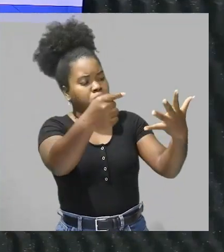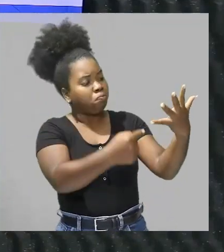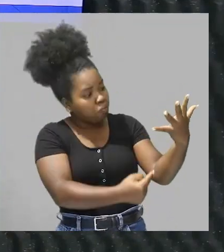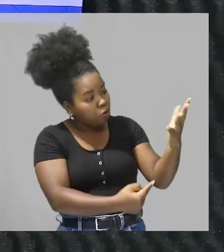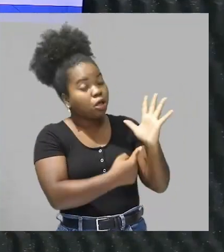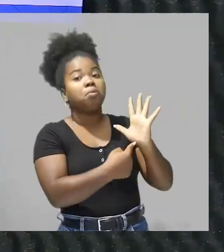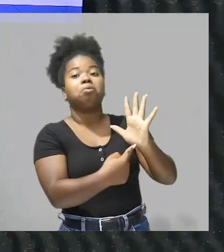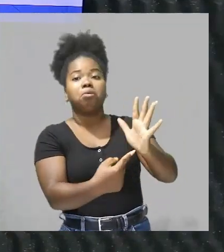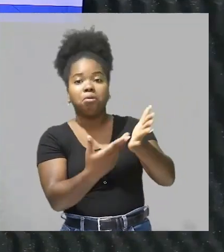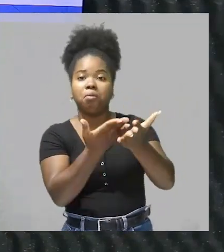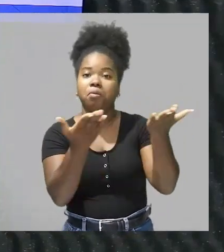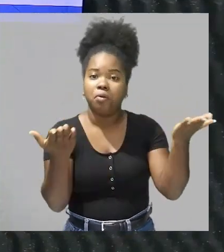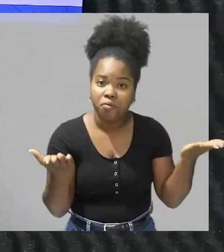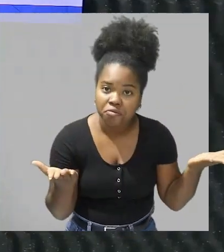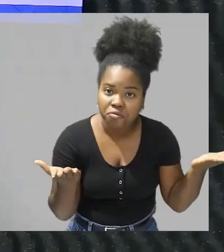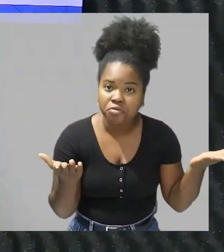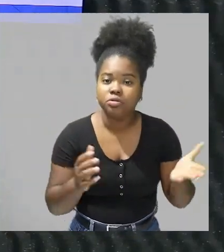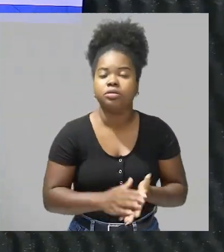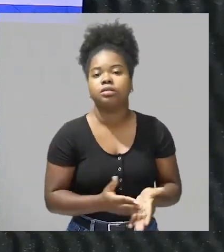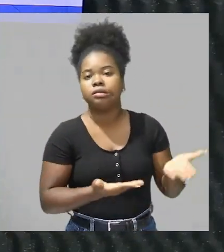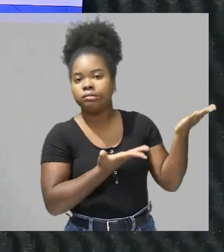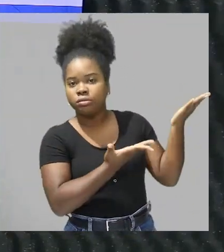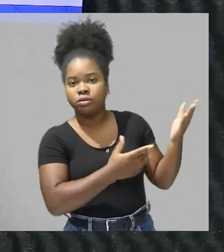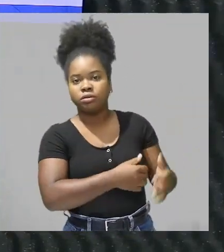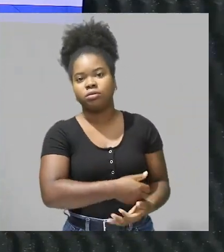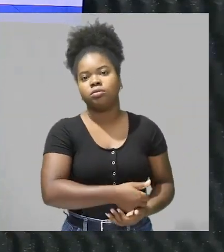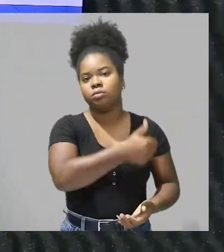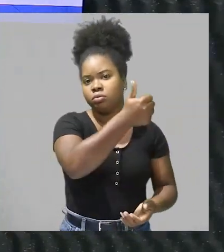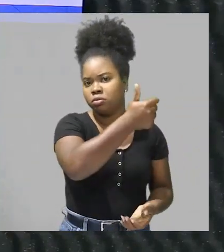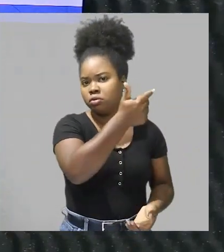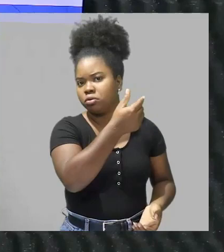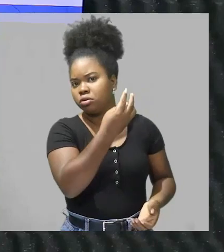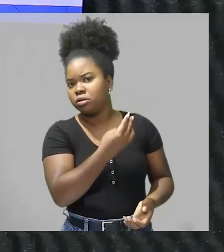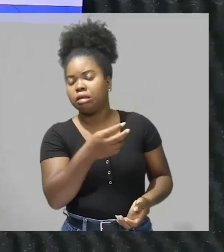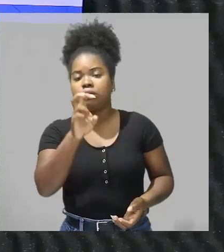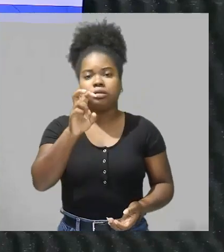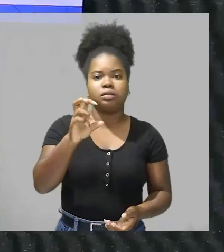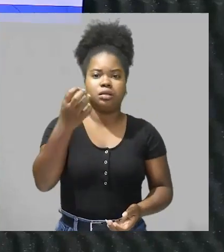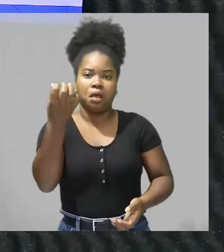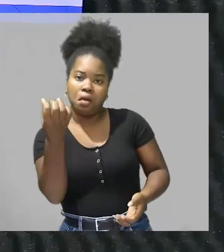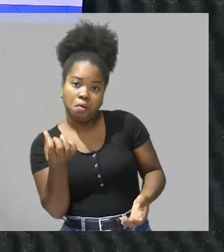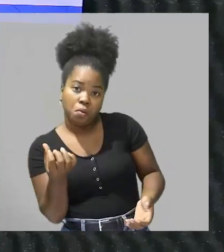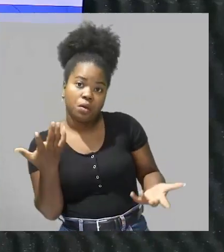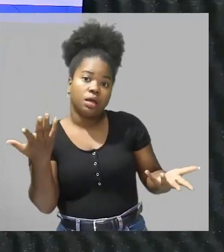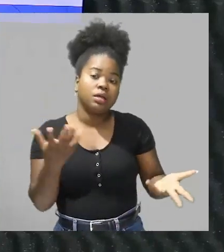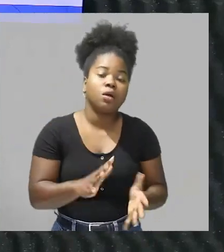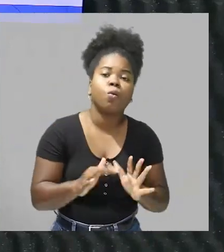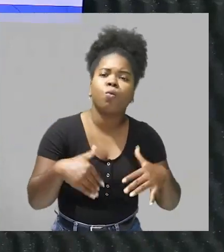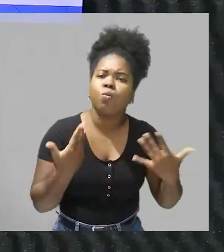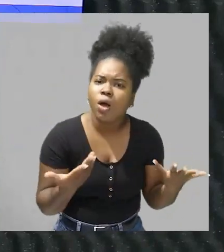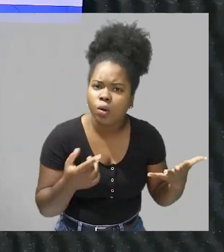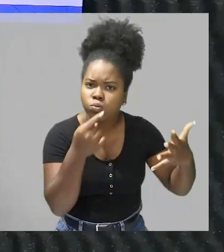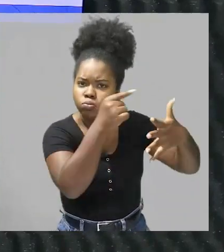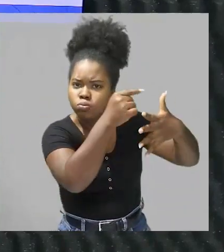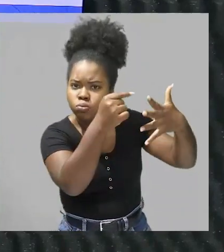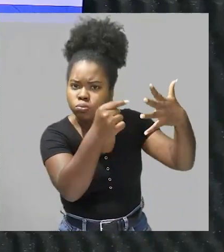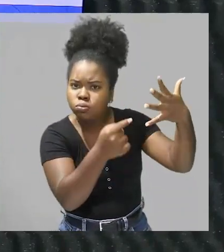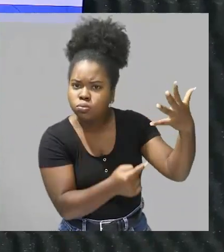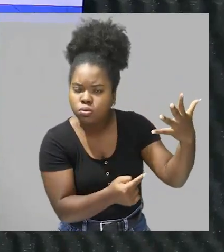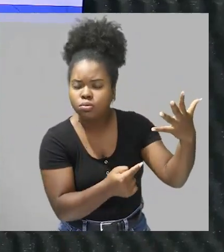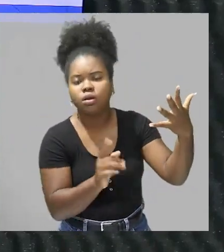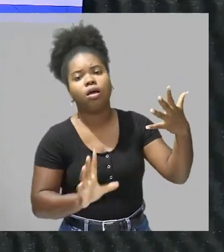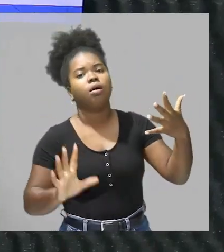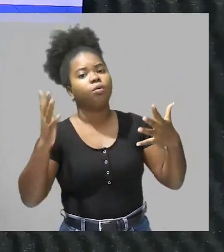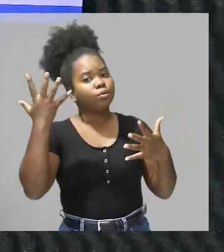destacadas né a um dois três a cinco e a 6 em qual dessas etapas